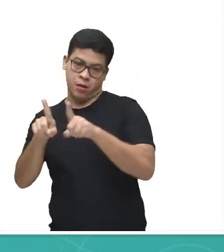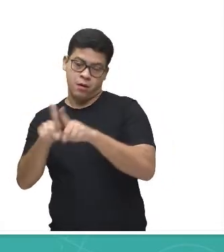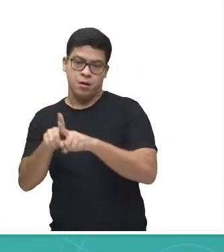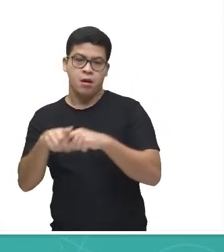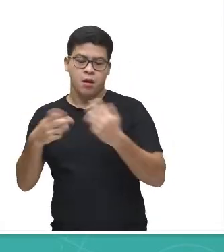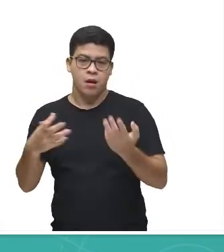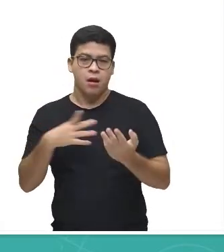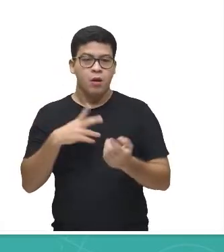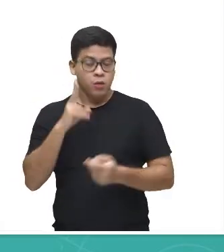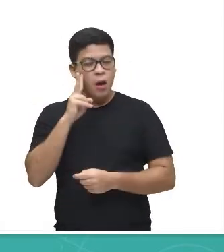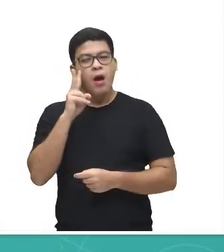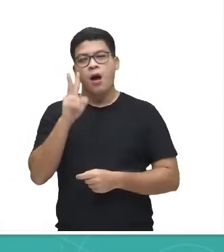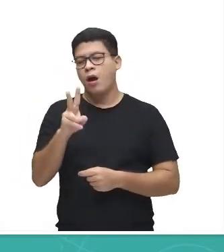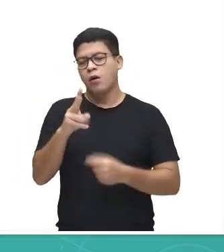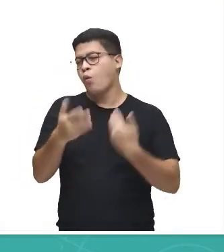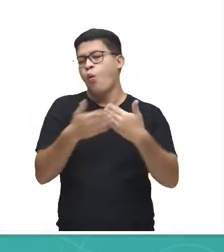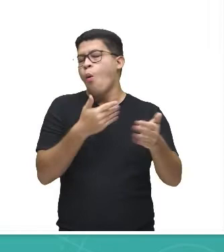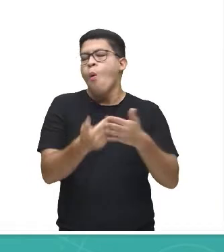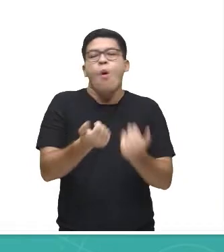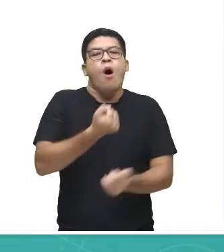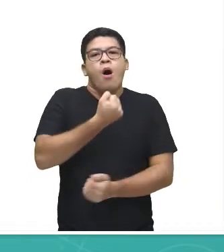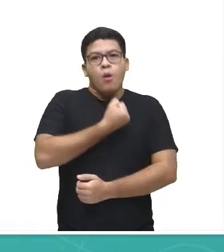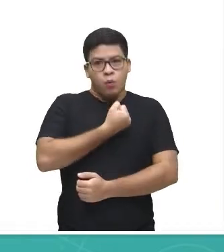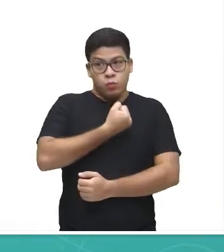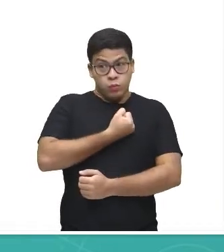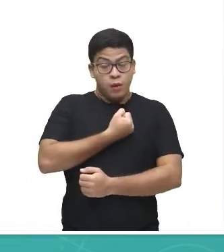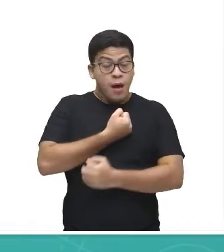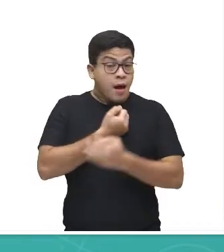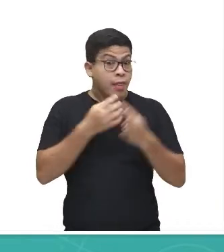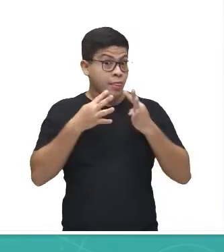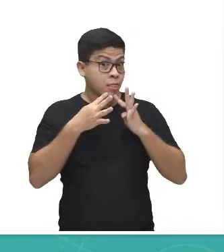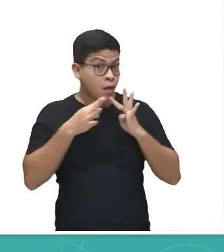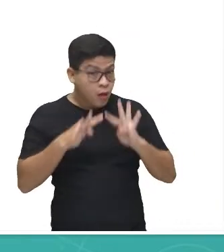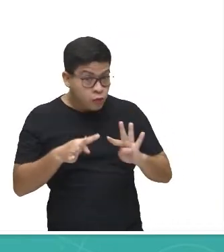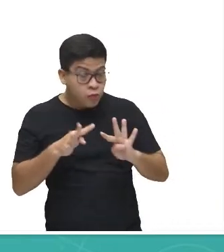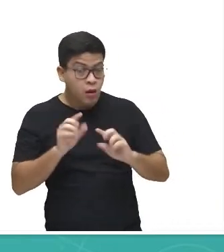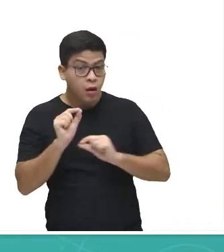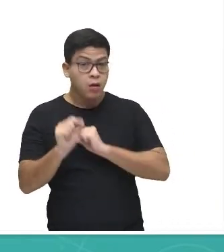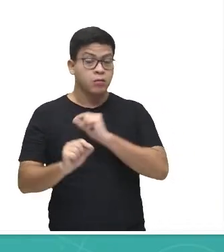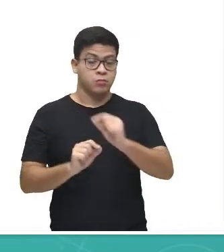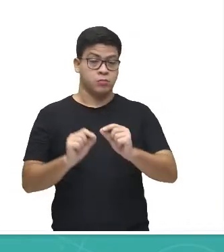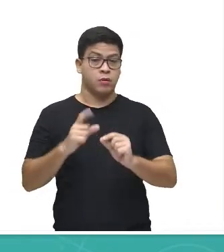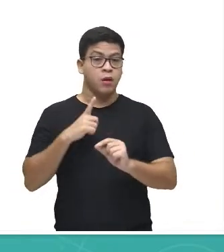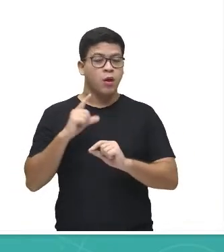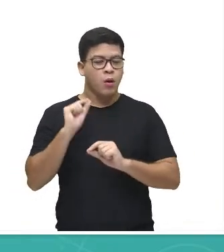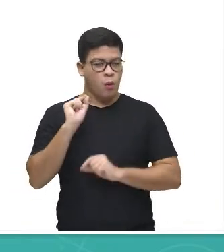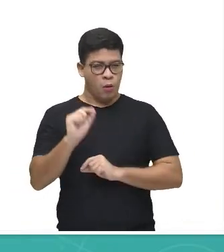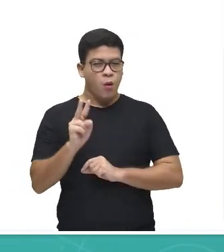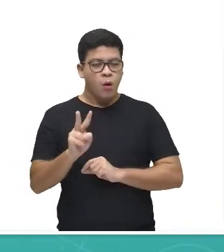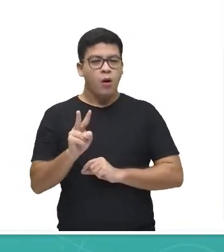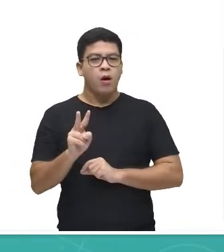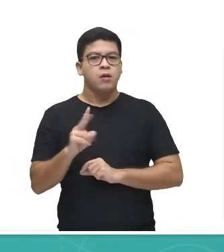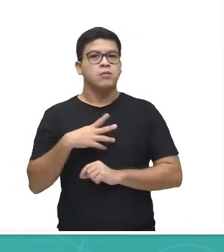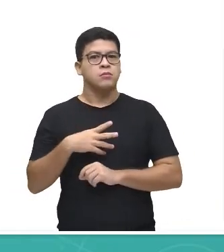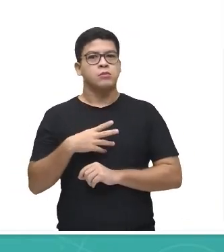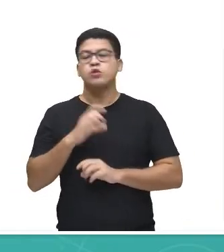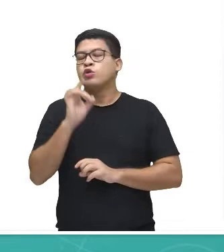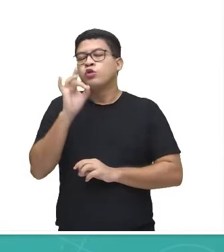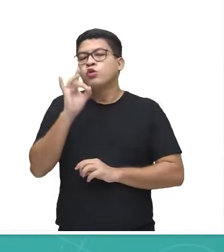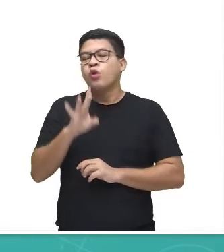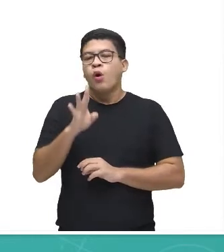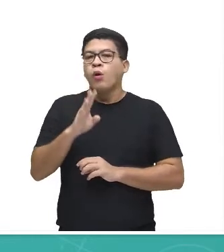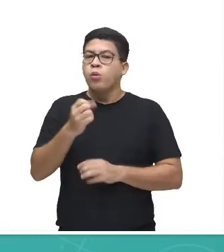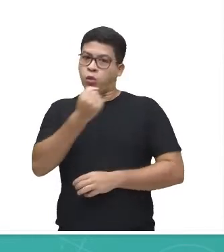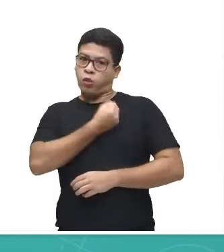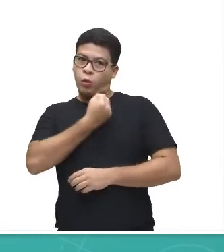viu. Então, qualquer número que a gente for, qualquer número natural, tá? A gente está trabalhando somente com os números naturais, tá? Qualquer número